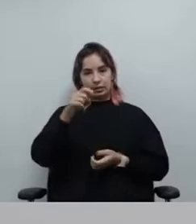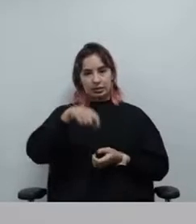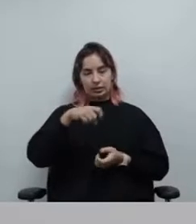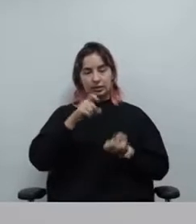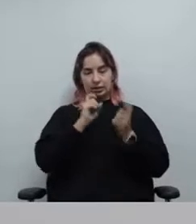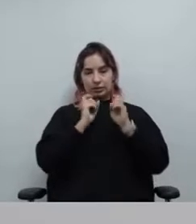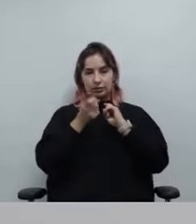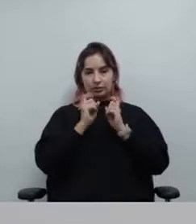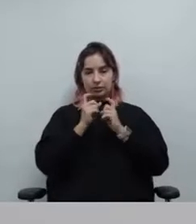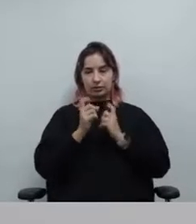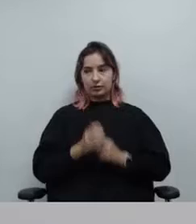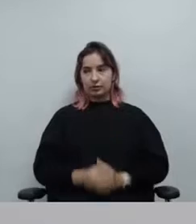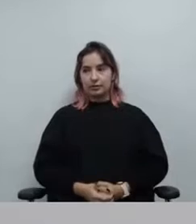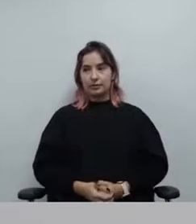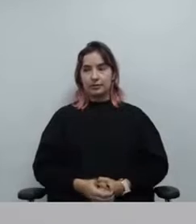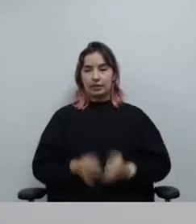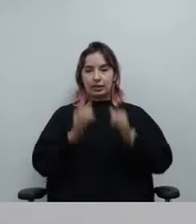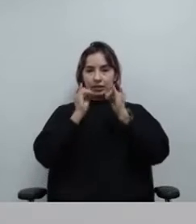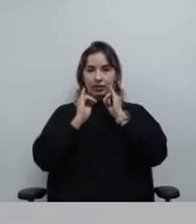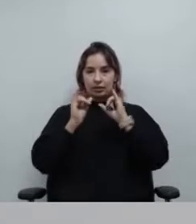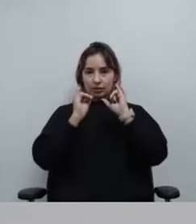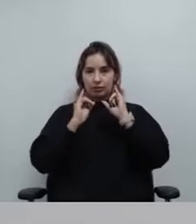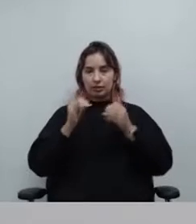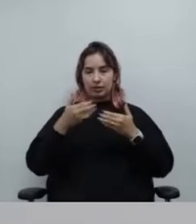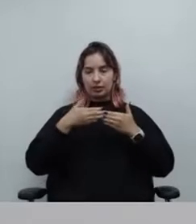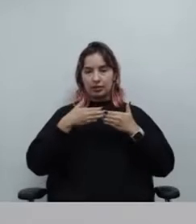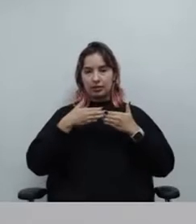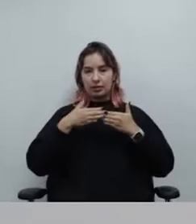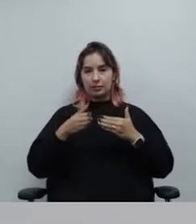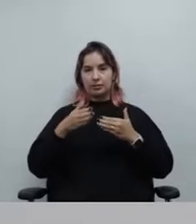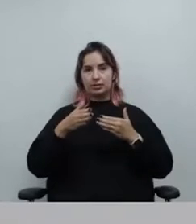sessão, e com isso declarar aberta a